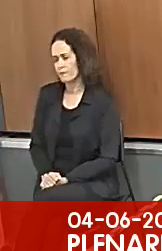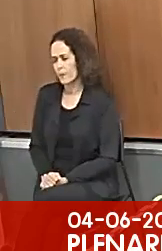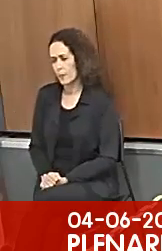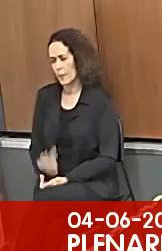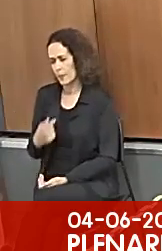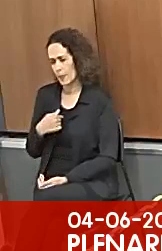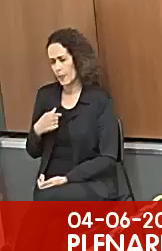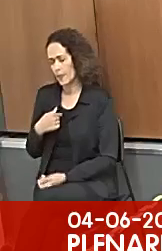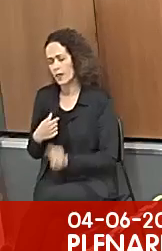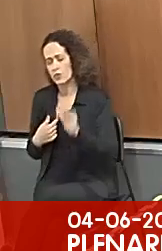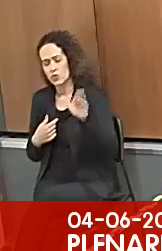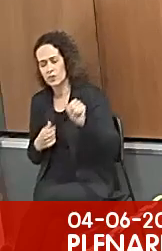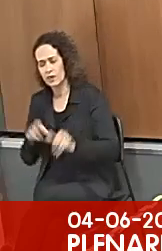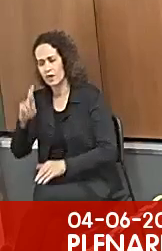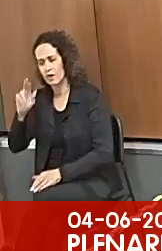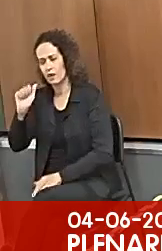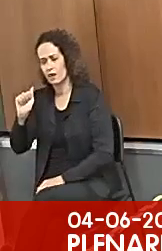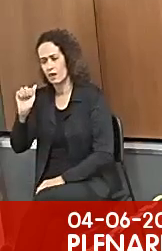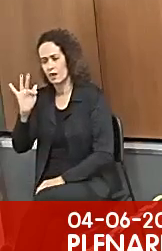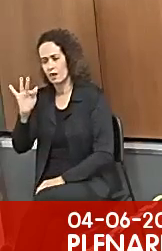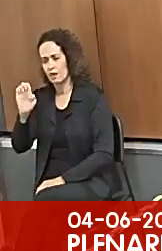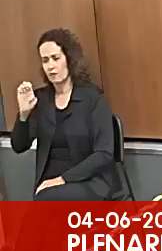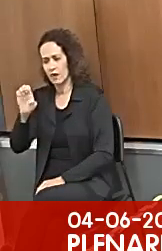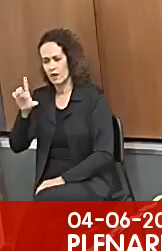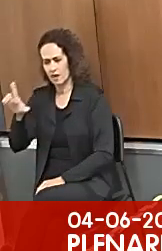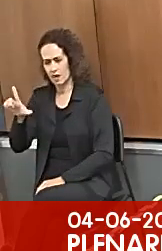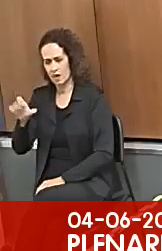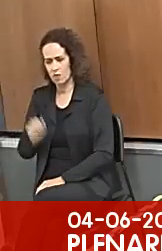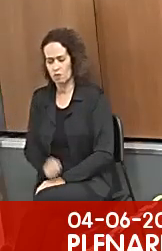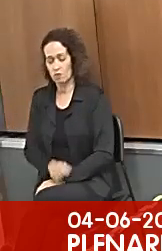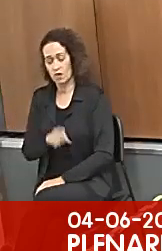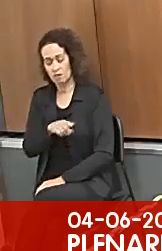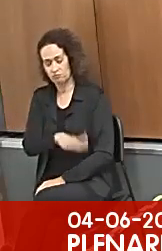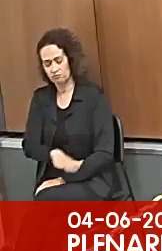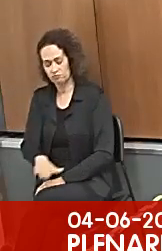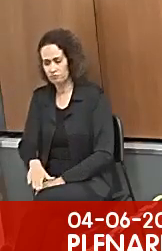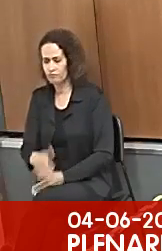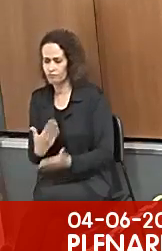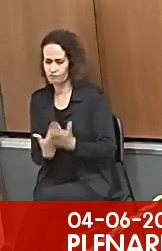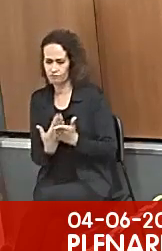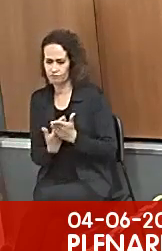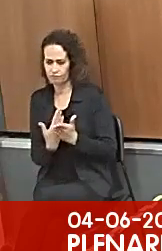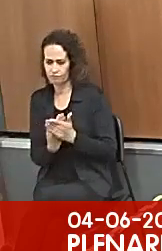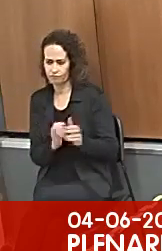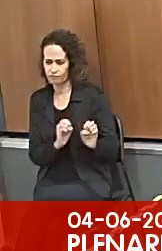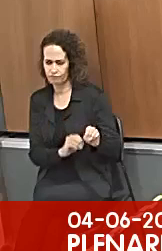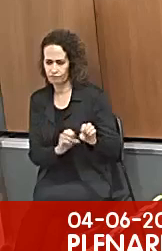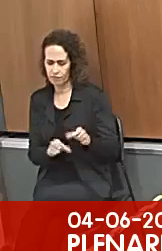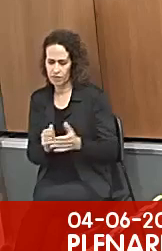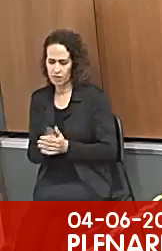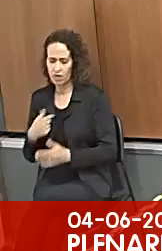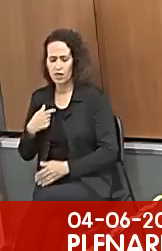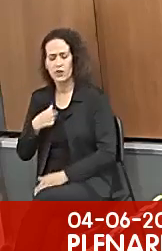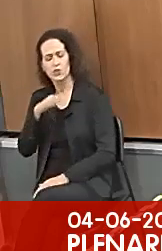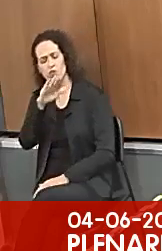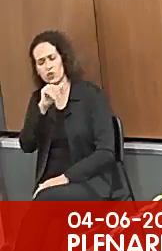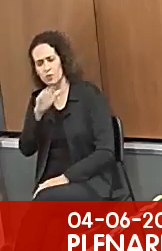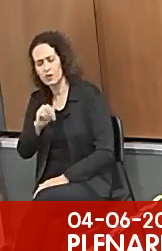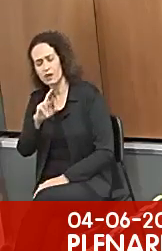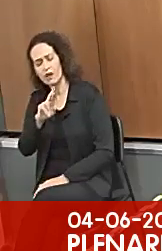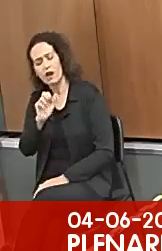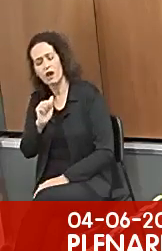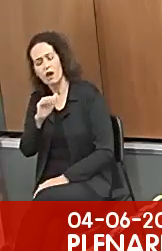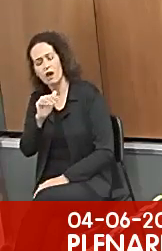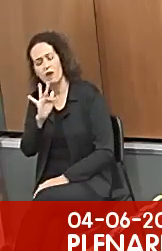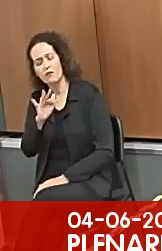eu chamei pelo Rafael, que estava lá na educação infantil. E quando eu chamei pelo nome do